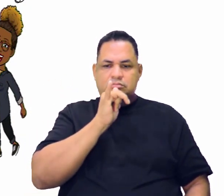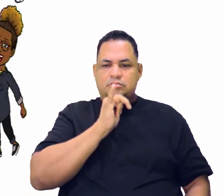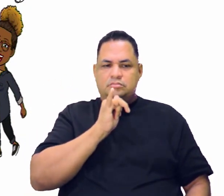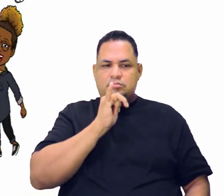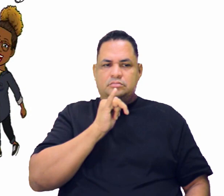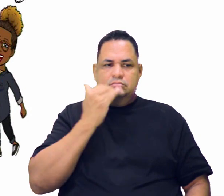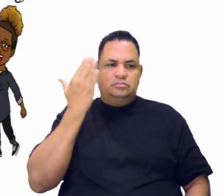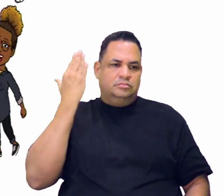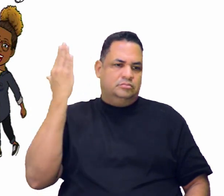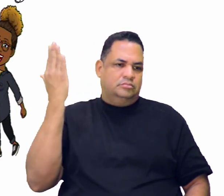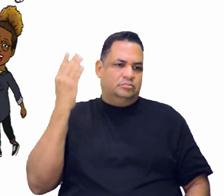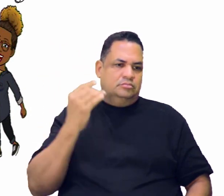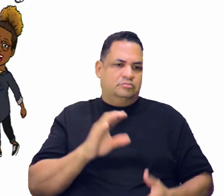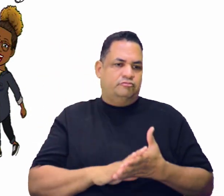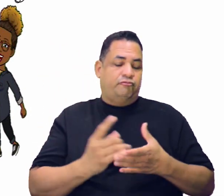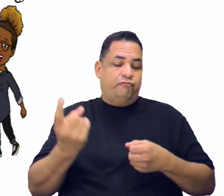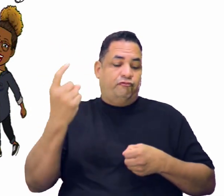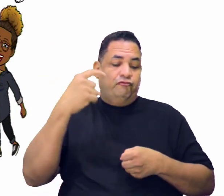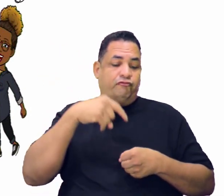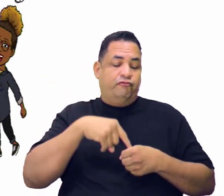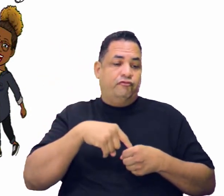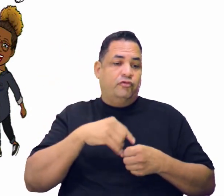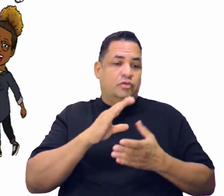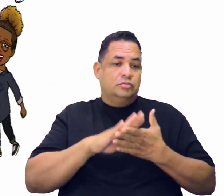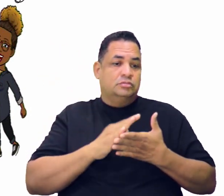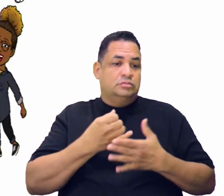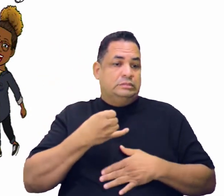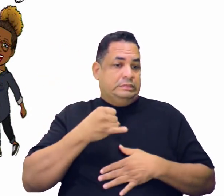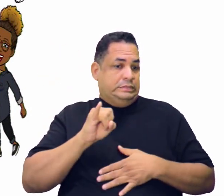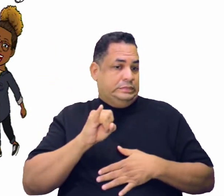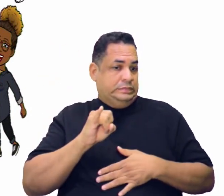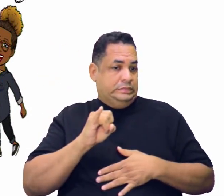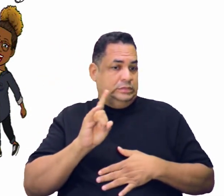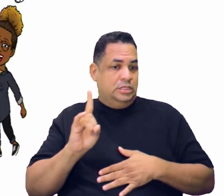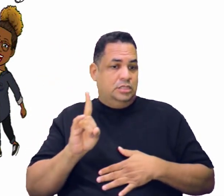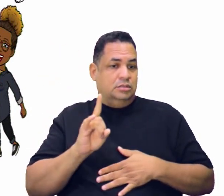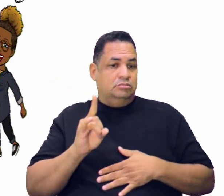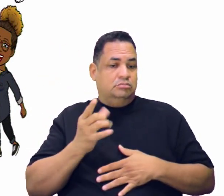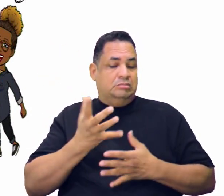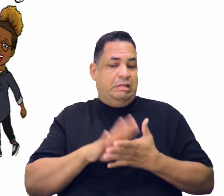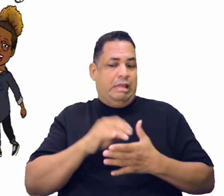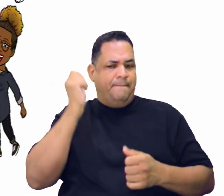exemplo. Volte cedo, se não